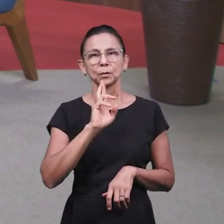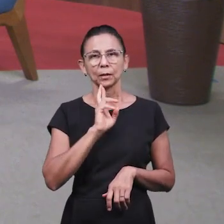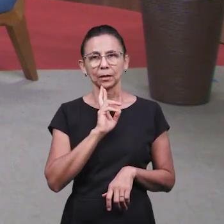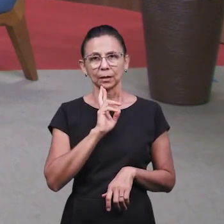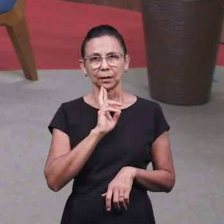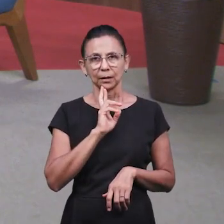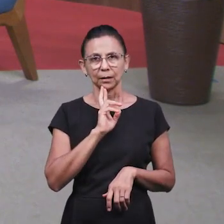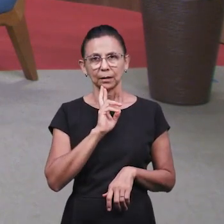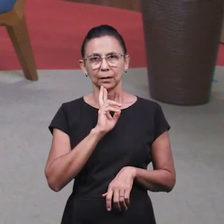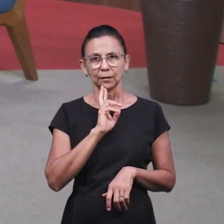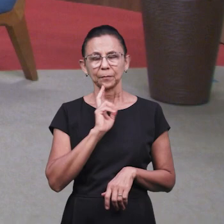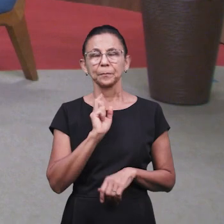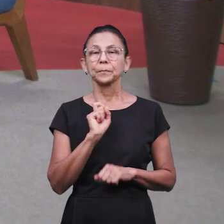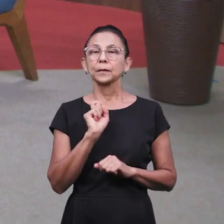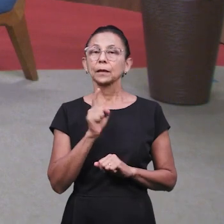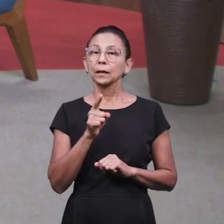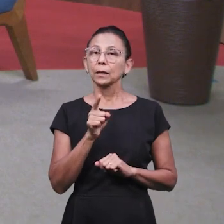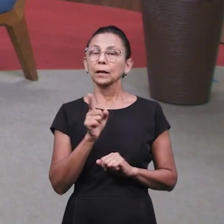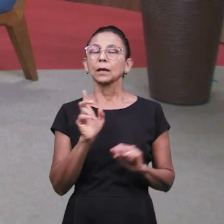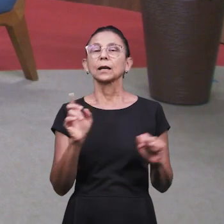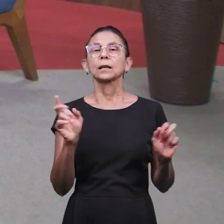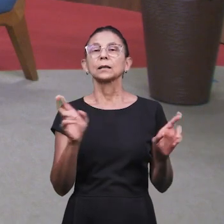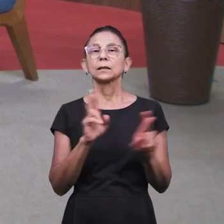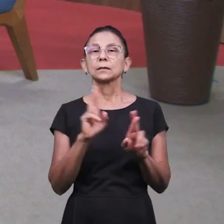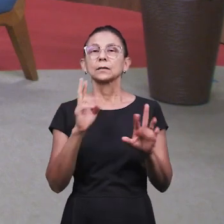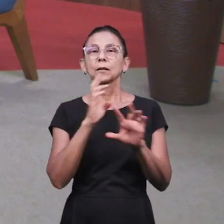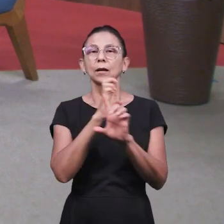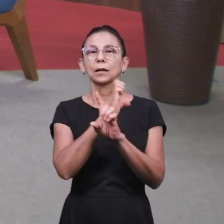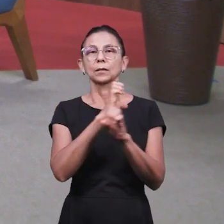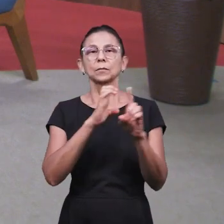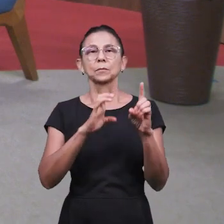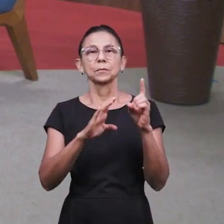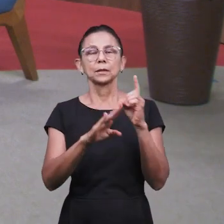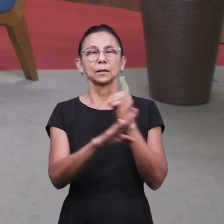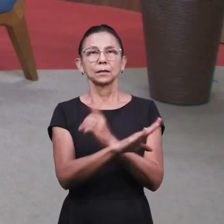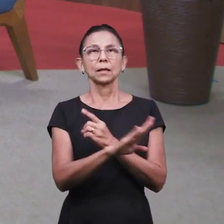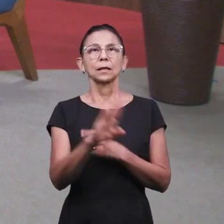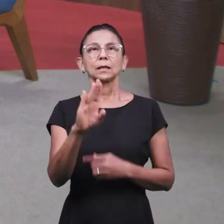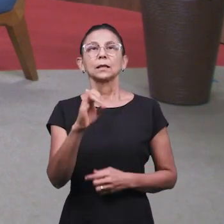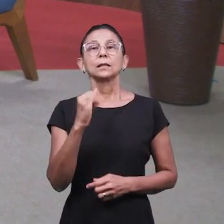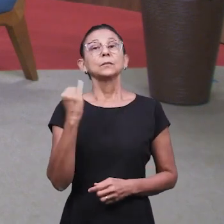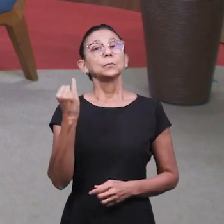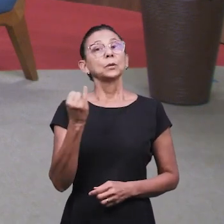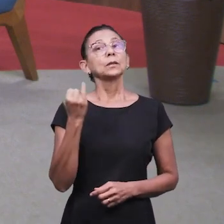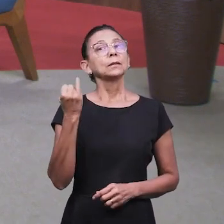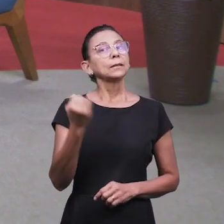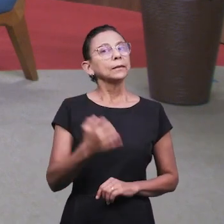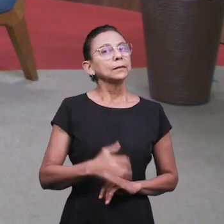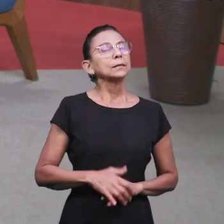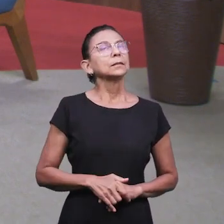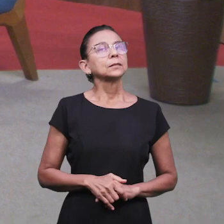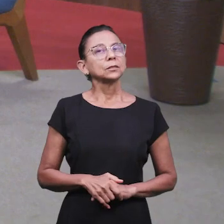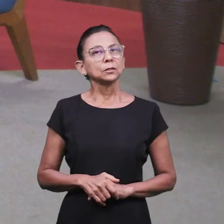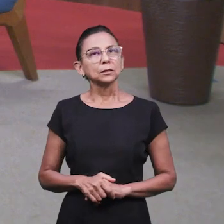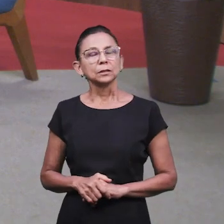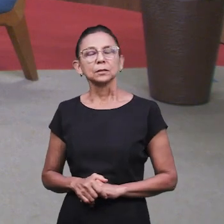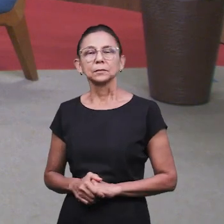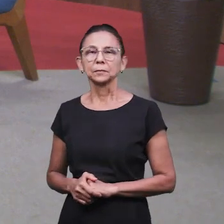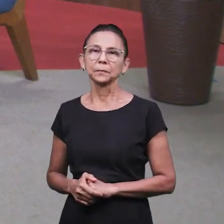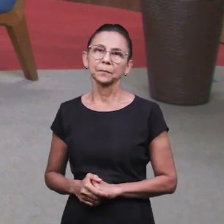ligada à Escola Bíblica Dominical. E olha, é importante você puder fazer isso,